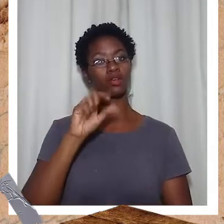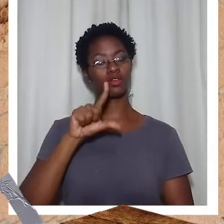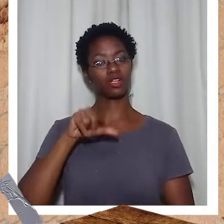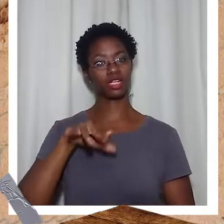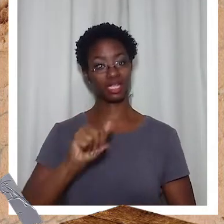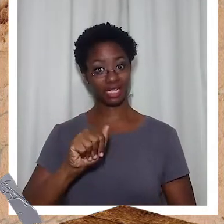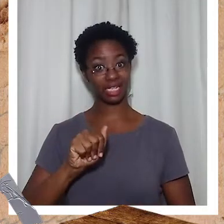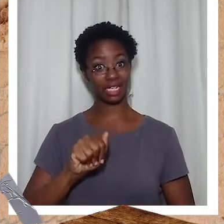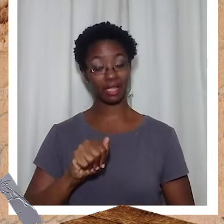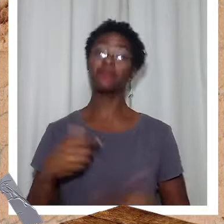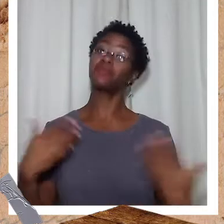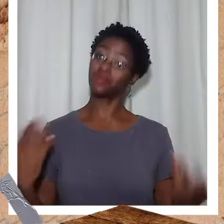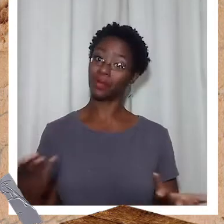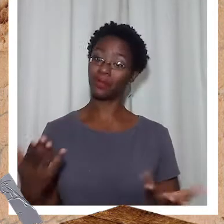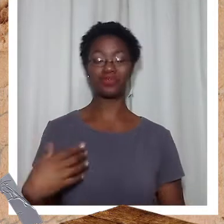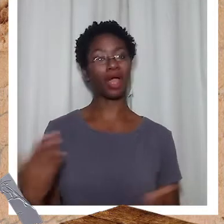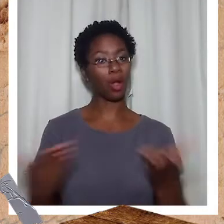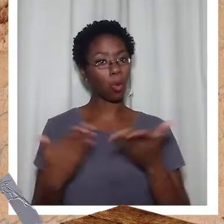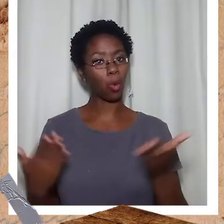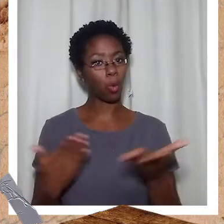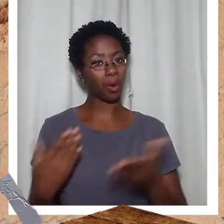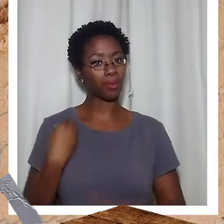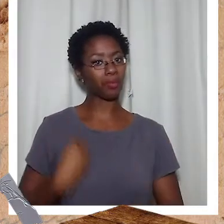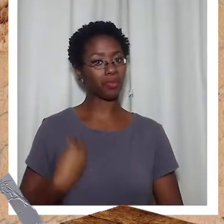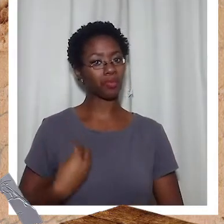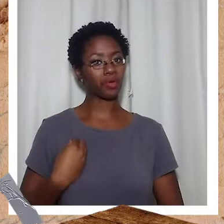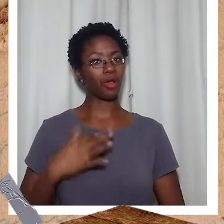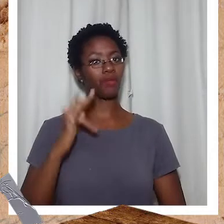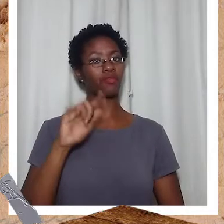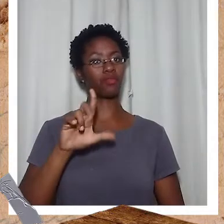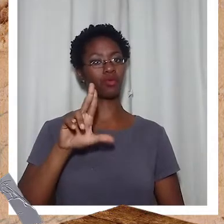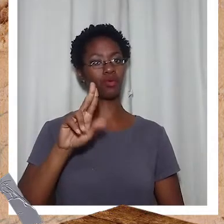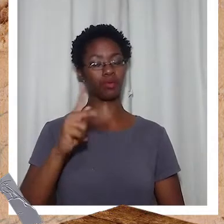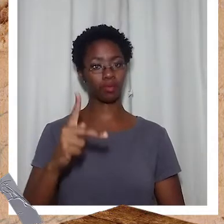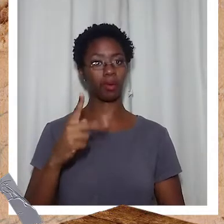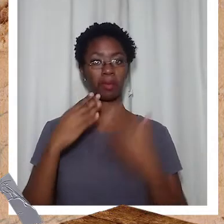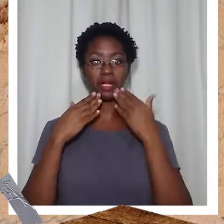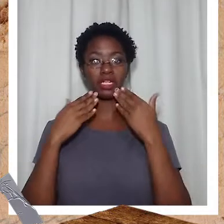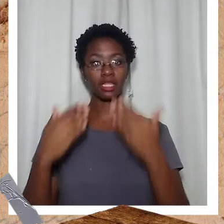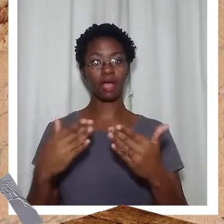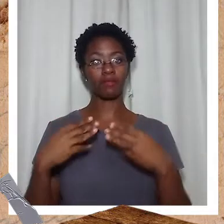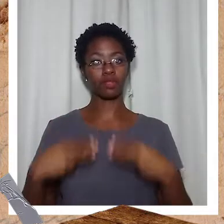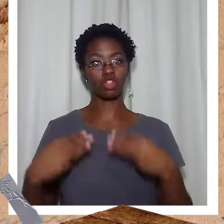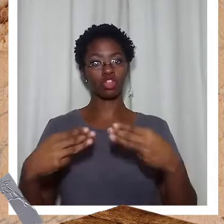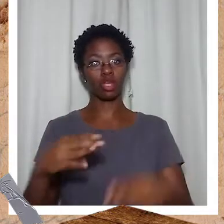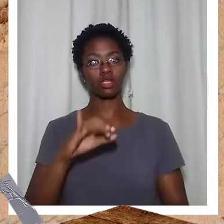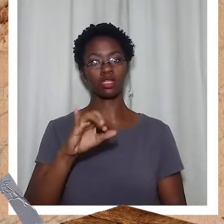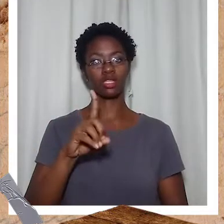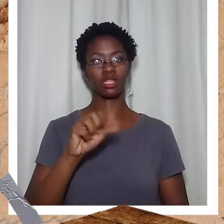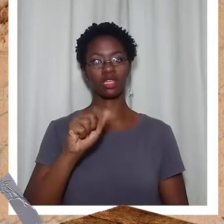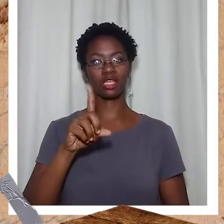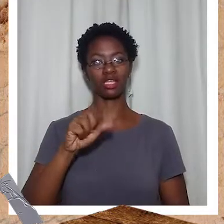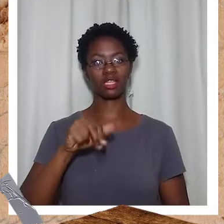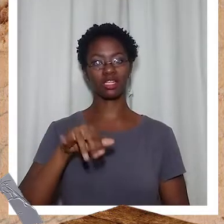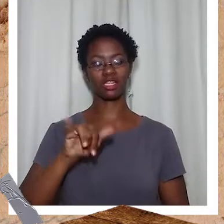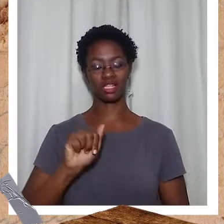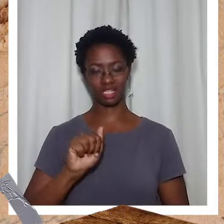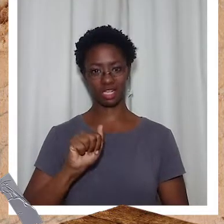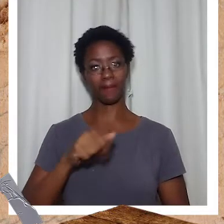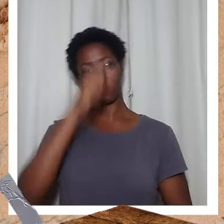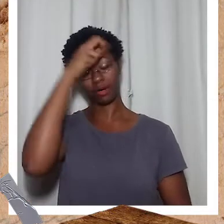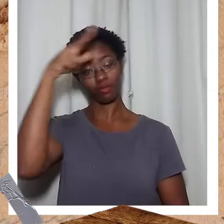na FLUP, que é apresentada pelo Ministério da Cidadania, Prefeitura da cidade do Rio de